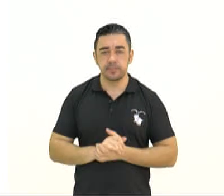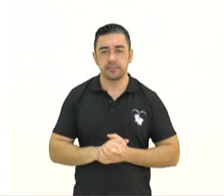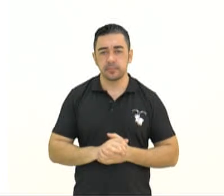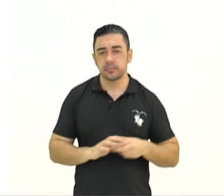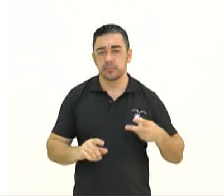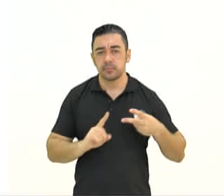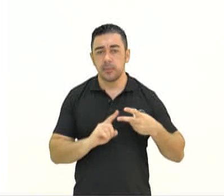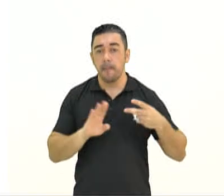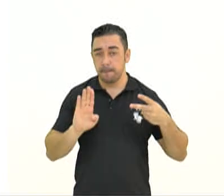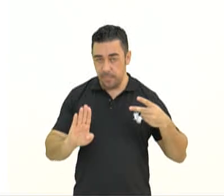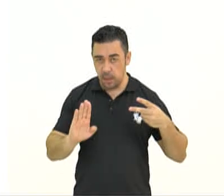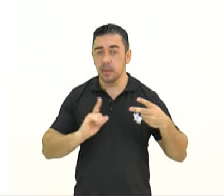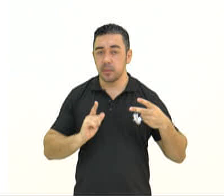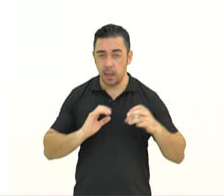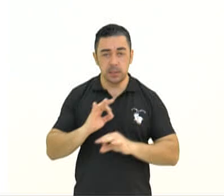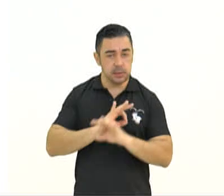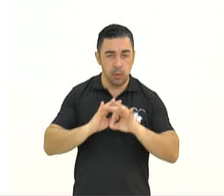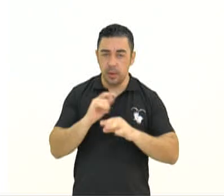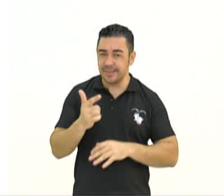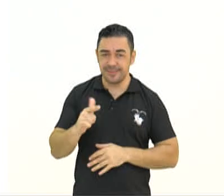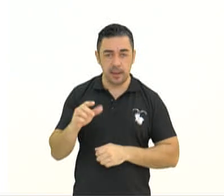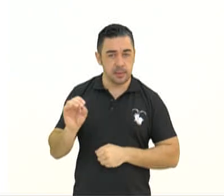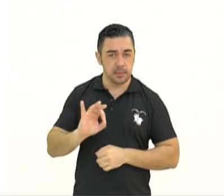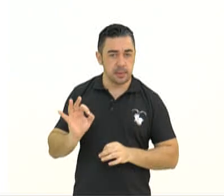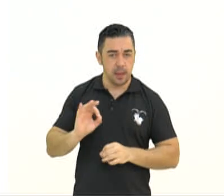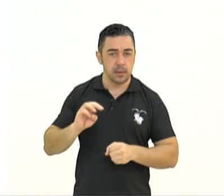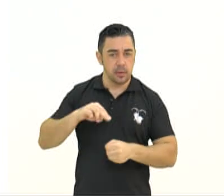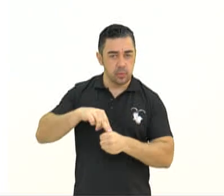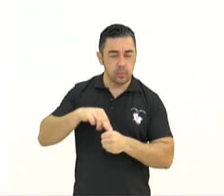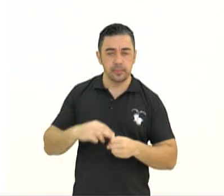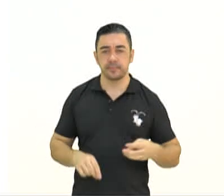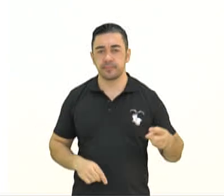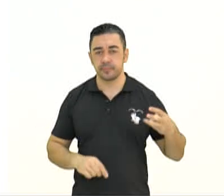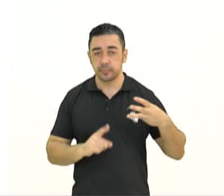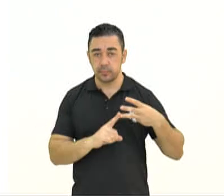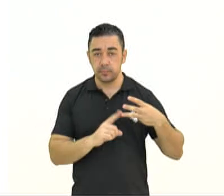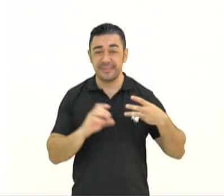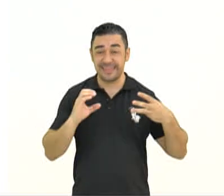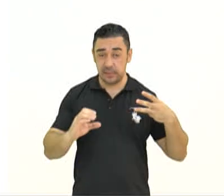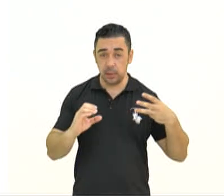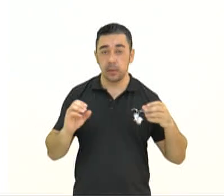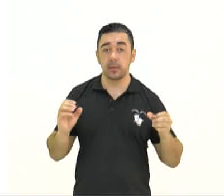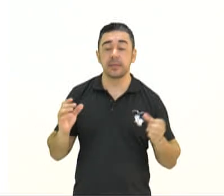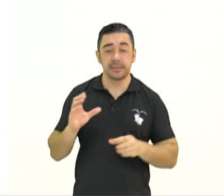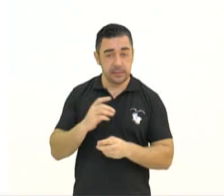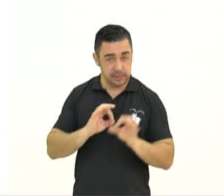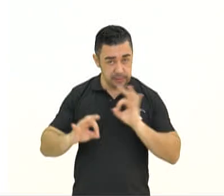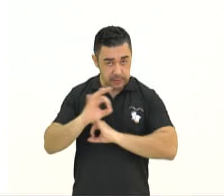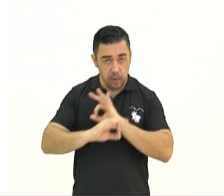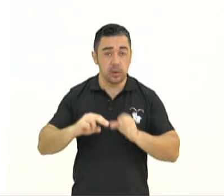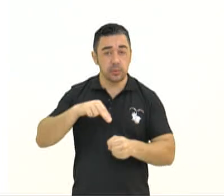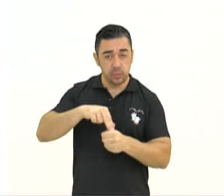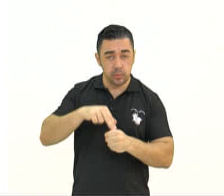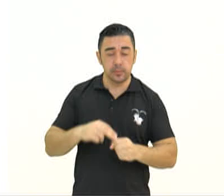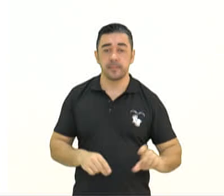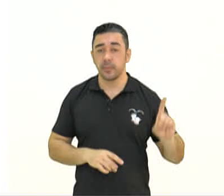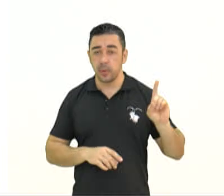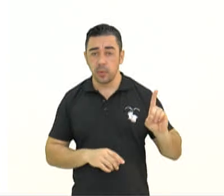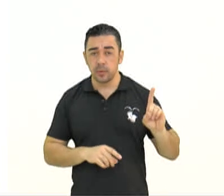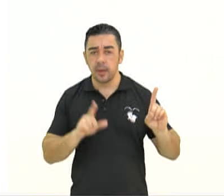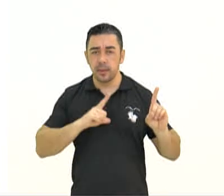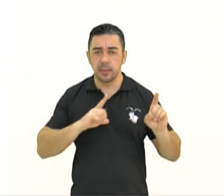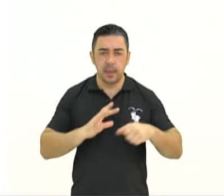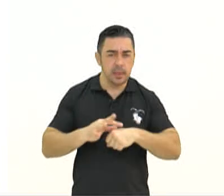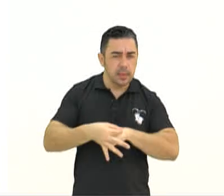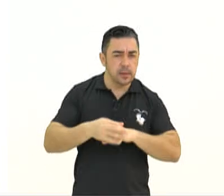da presença de células sem núcleo. Letra C, da presença de células com núcleo. Ou letra D, da presença de tecidos